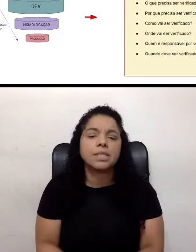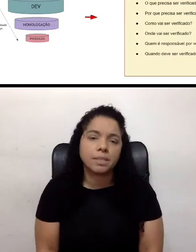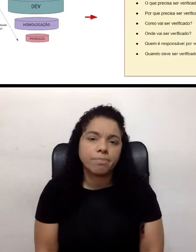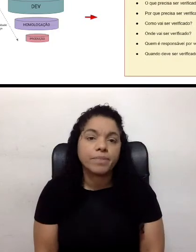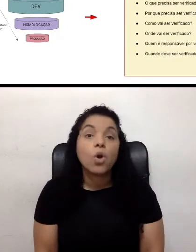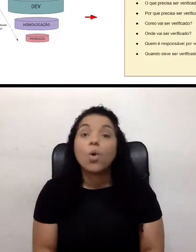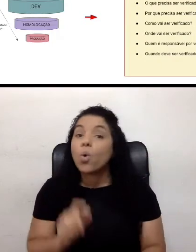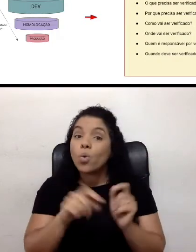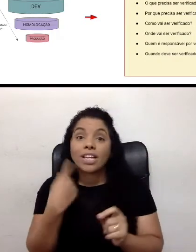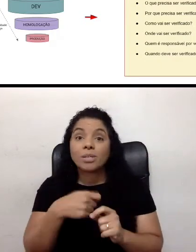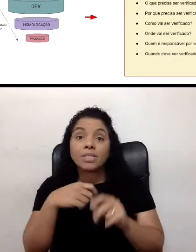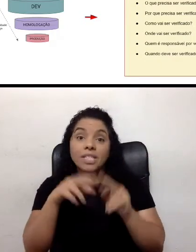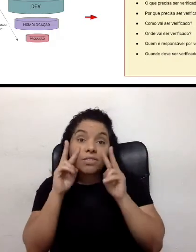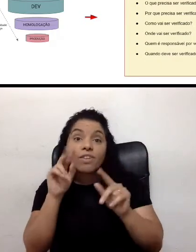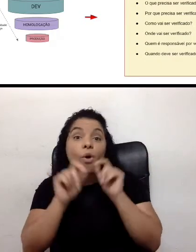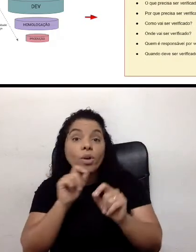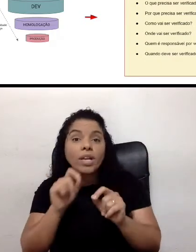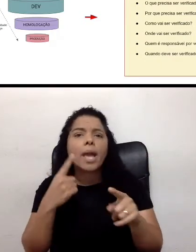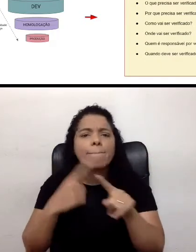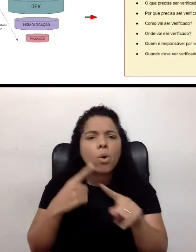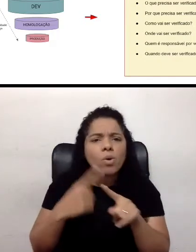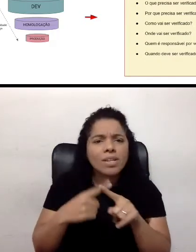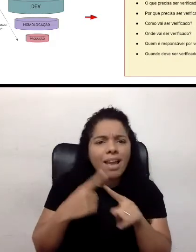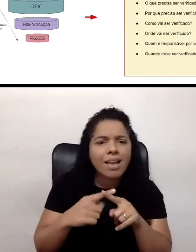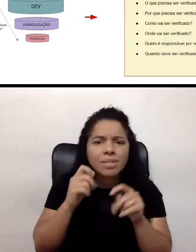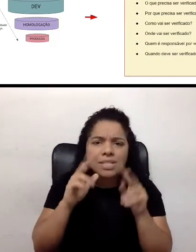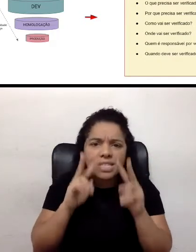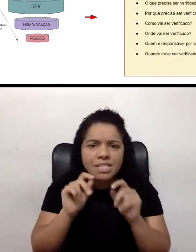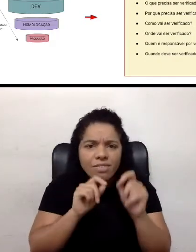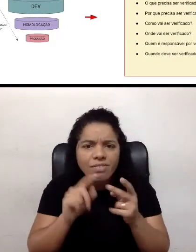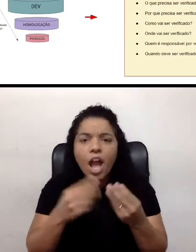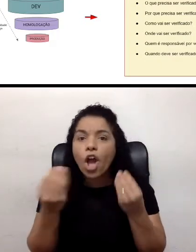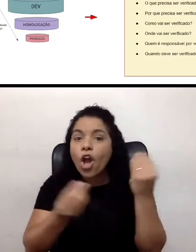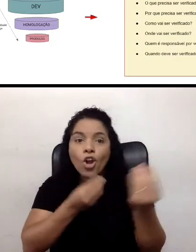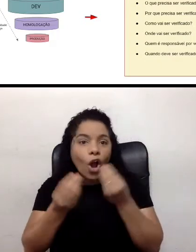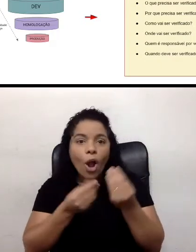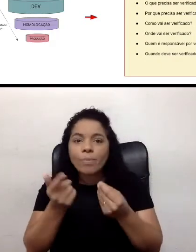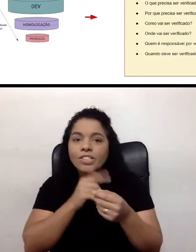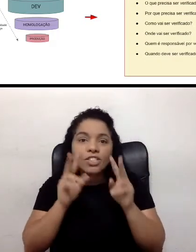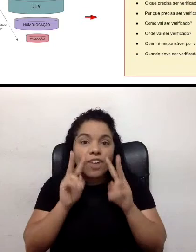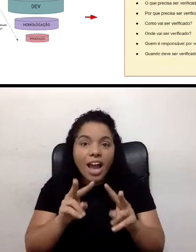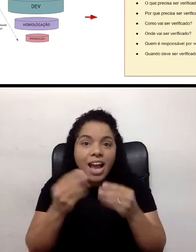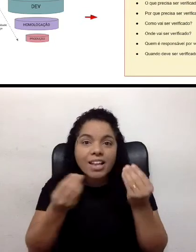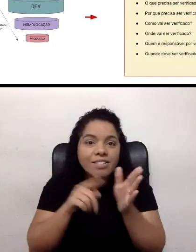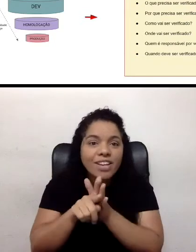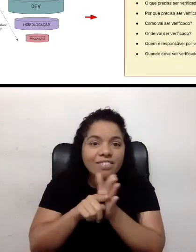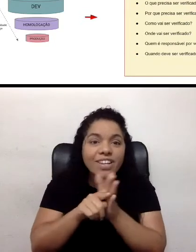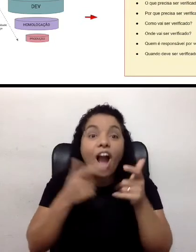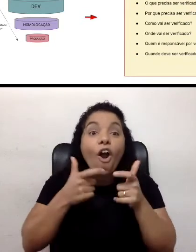O que a gente precisa verificar? Por que precisa verificar? Como que a gente vai verificar?